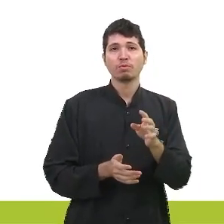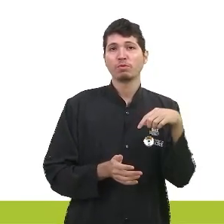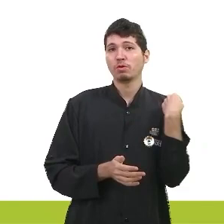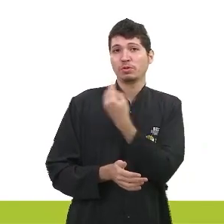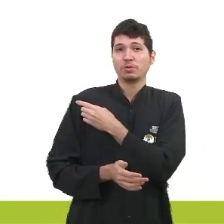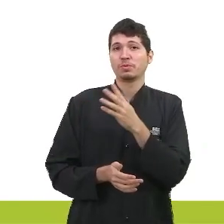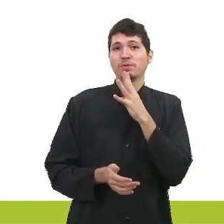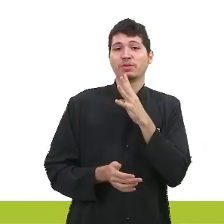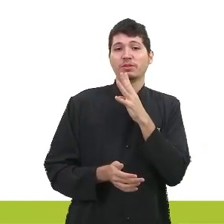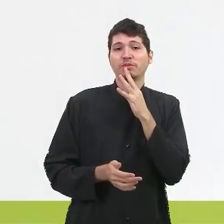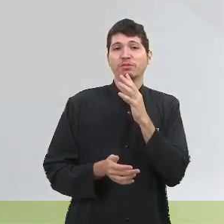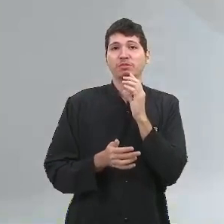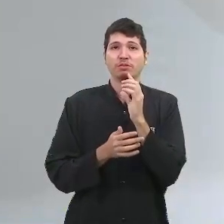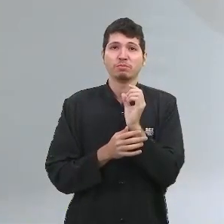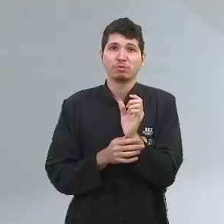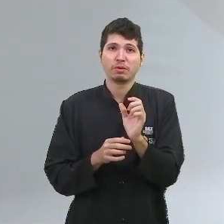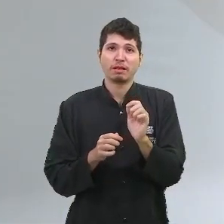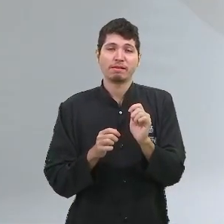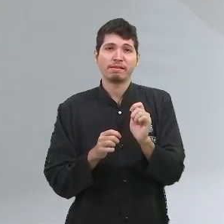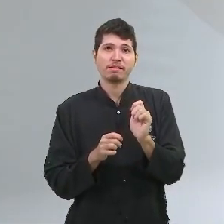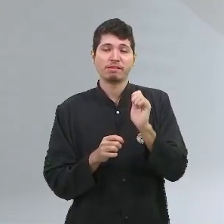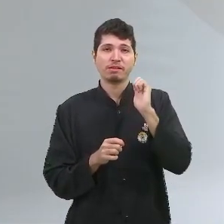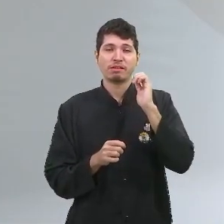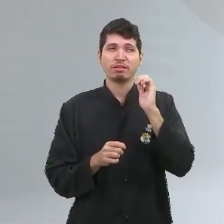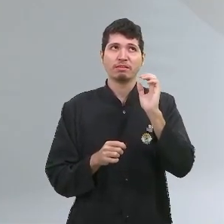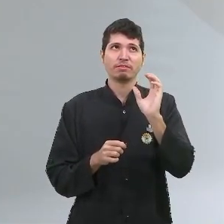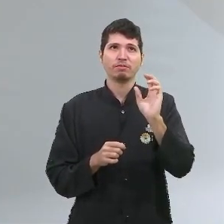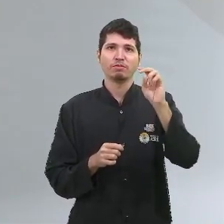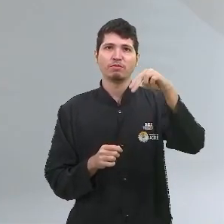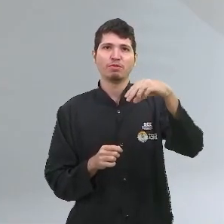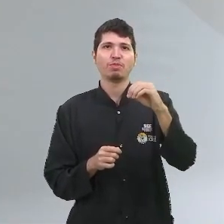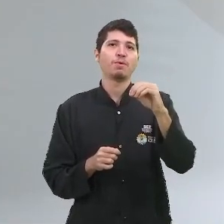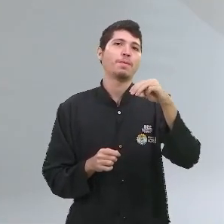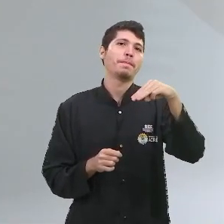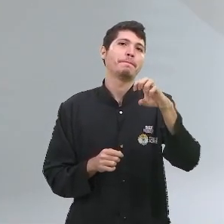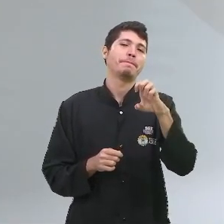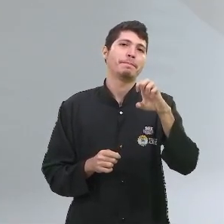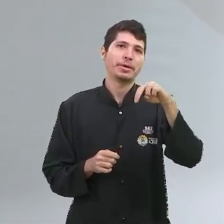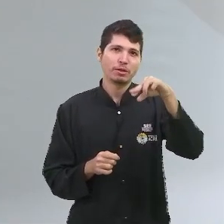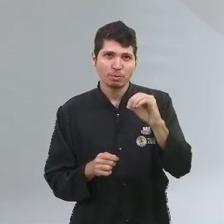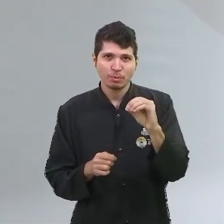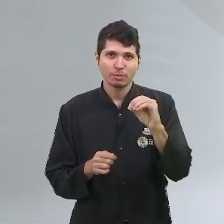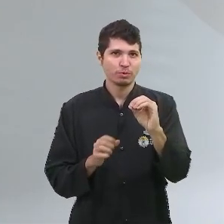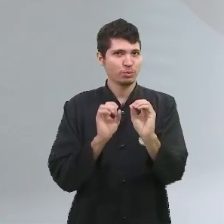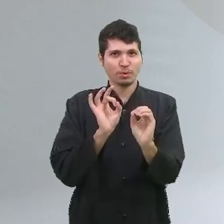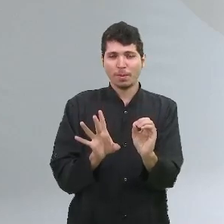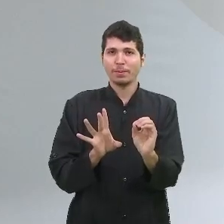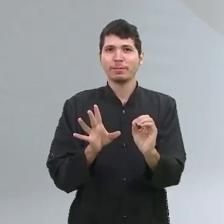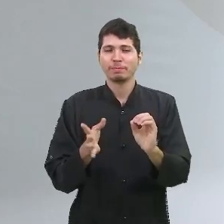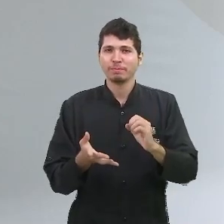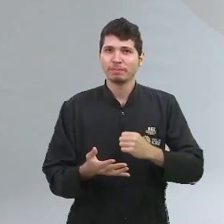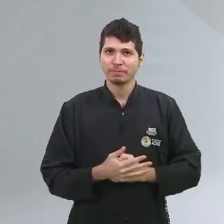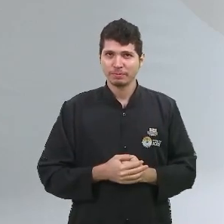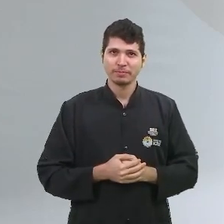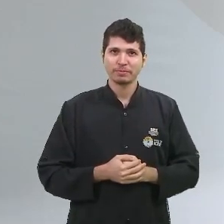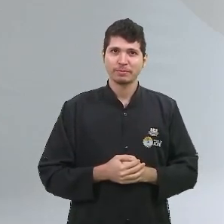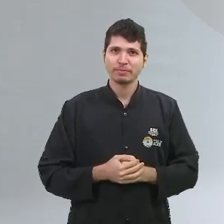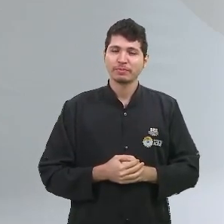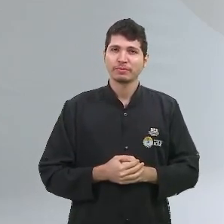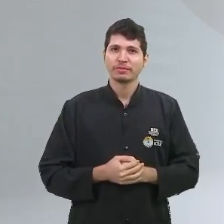aprendemos algum aspecto por exemplo eu sei que de uma árvore eu posso fazer mesa posso fazer cadeira posso extrair